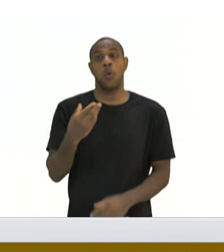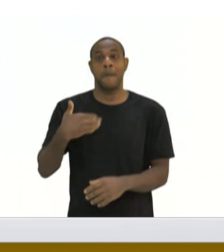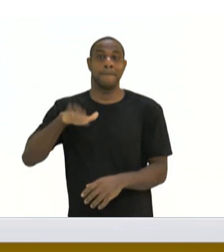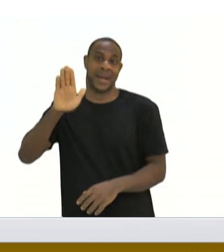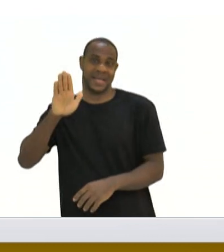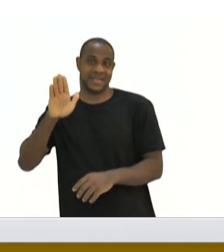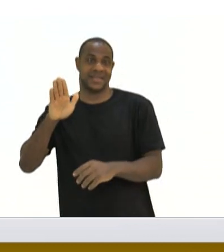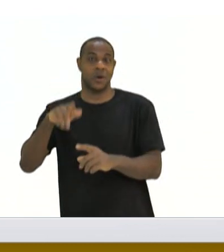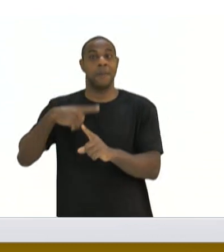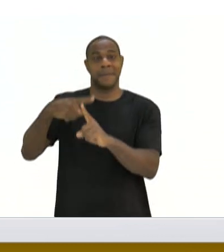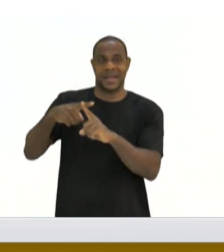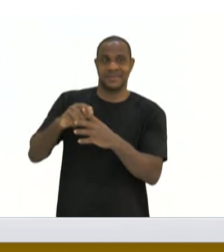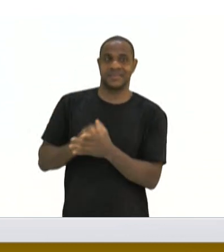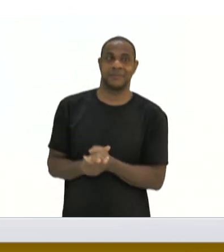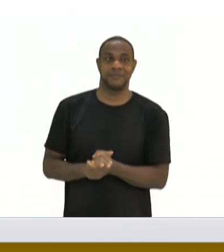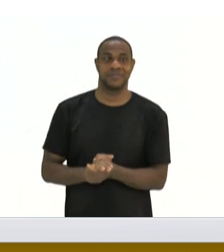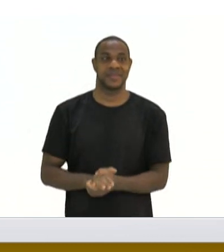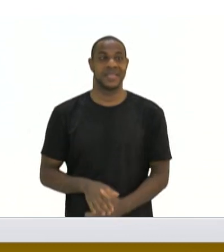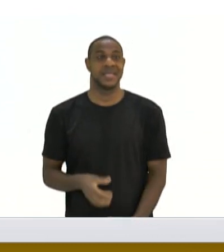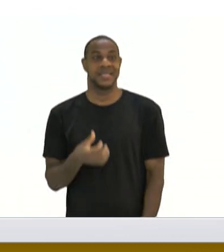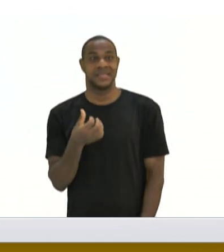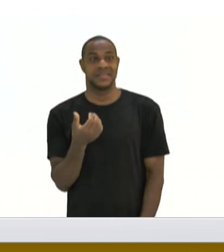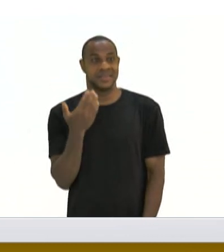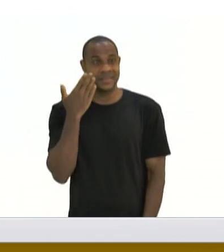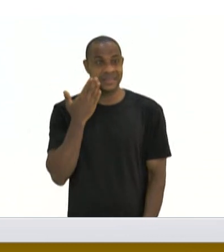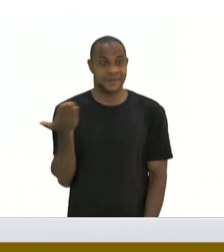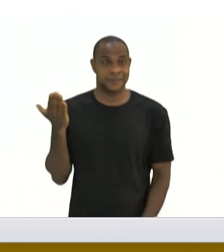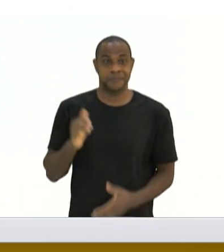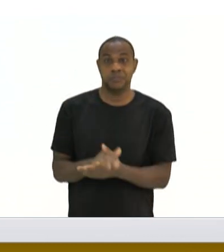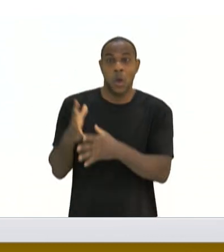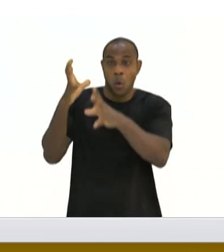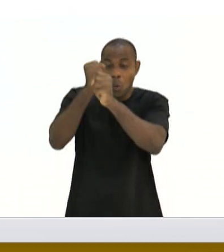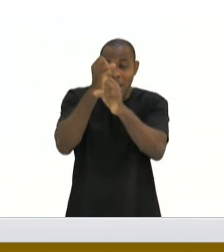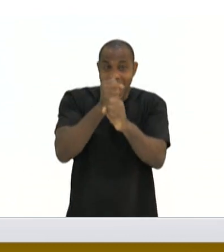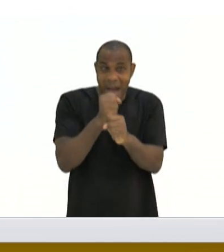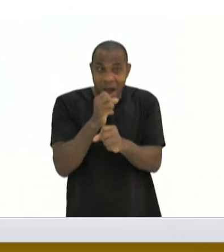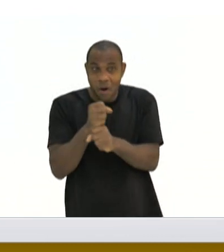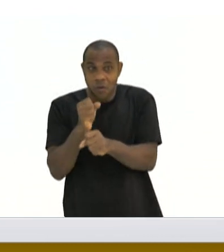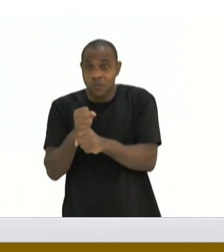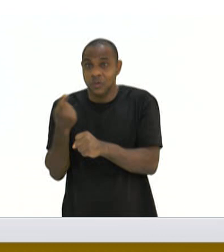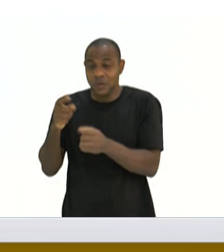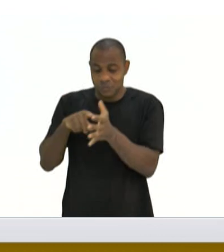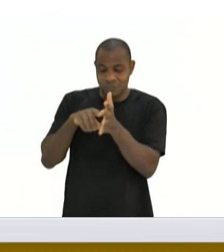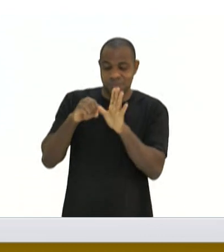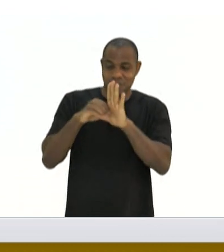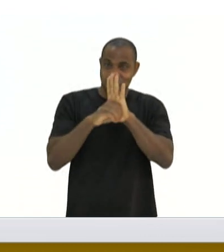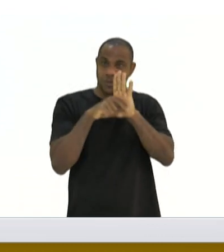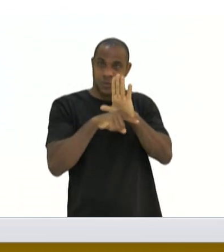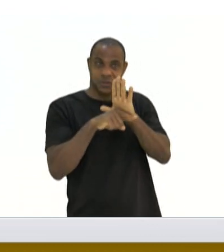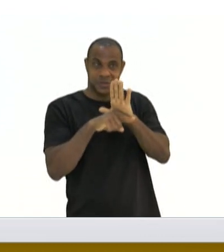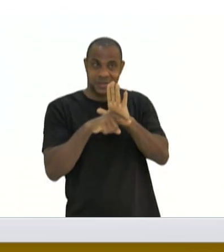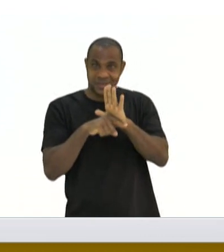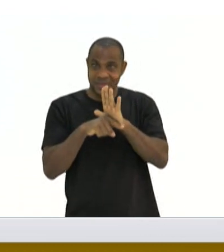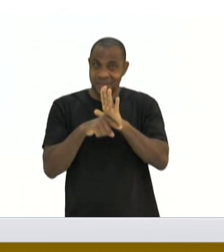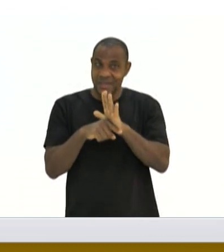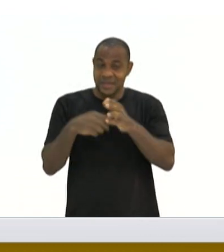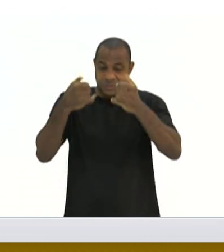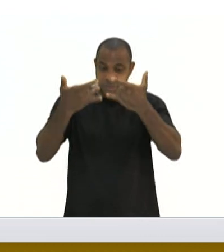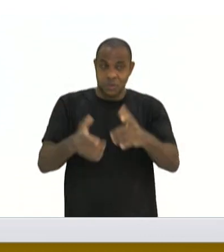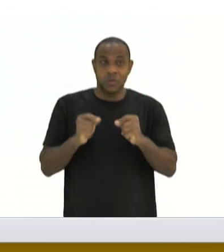por cento viram mais de 10 o cálculo do Google considerou que a população